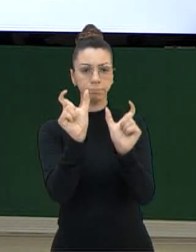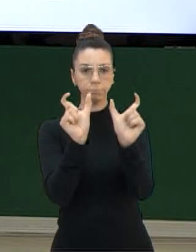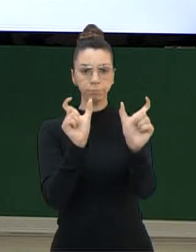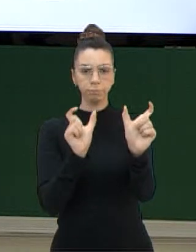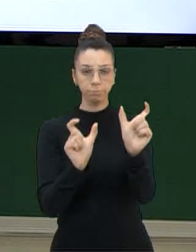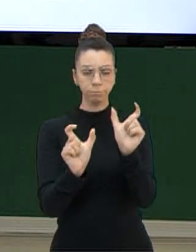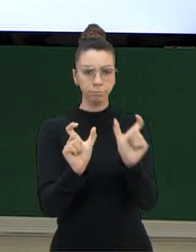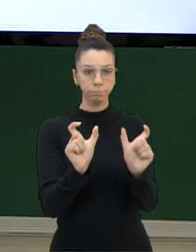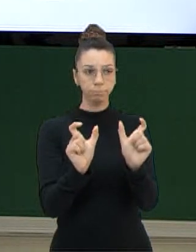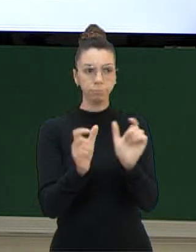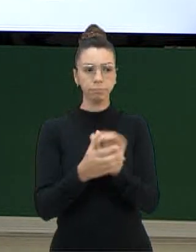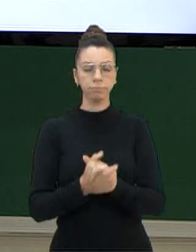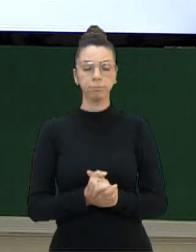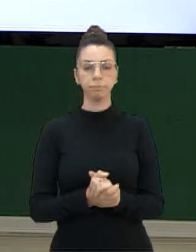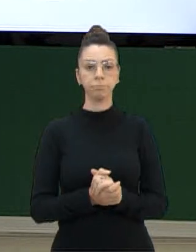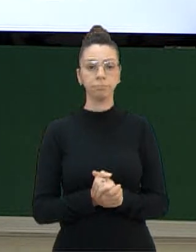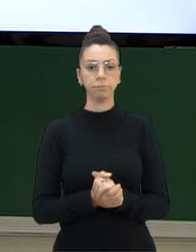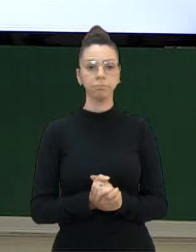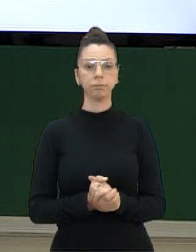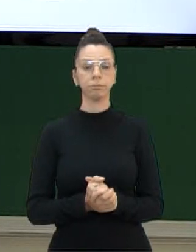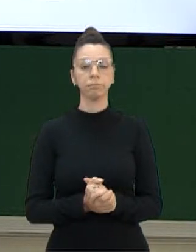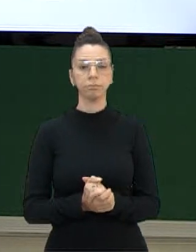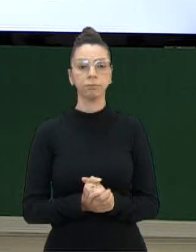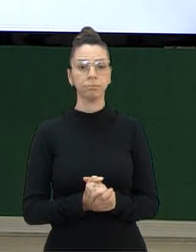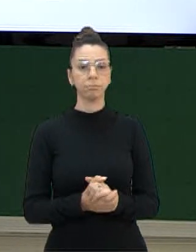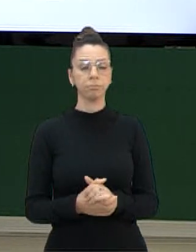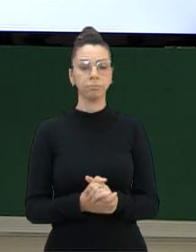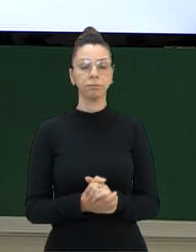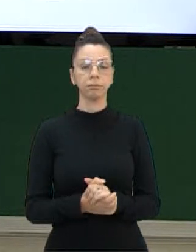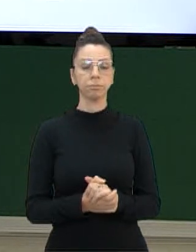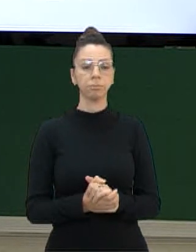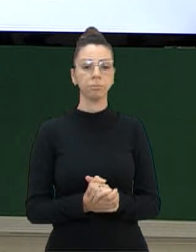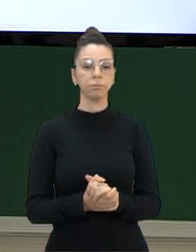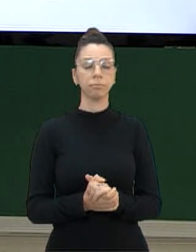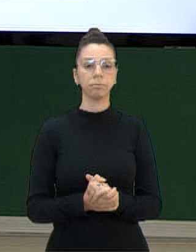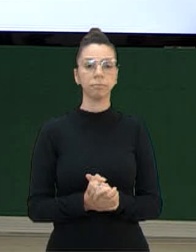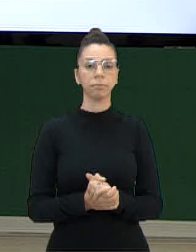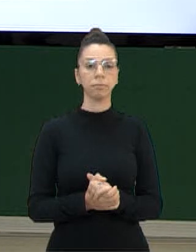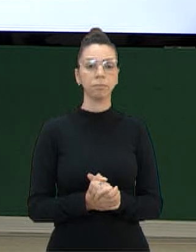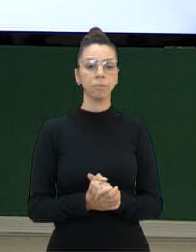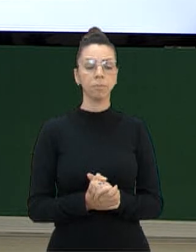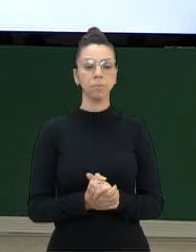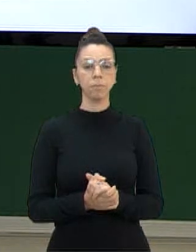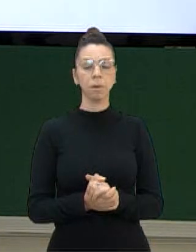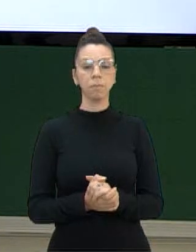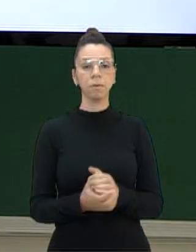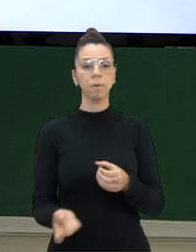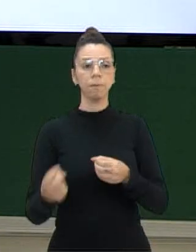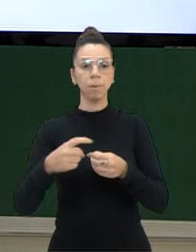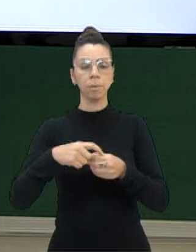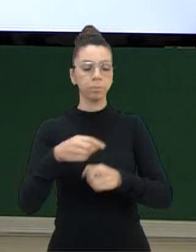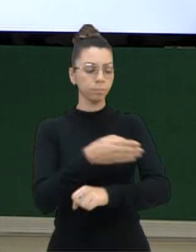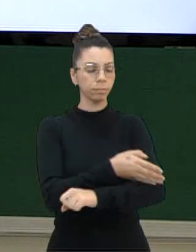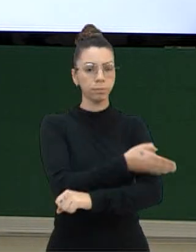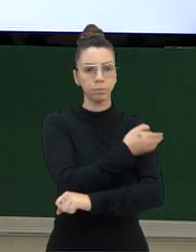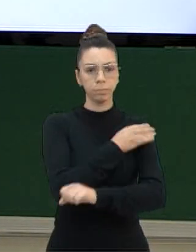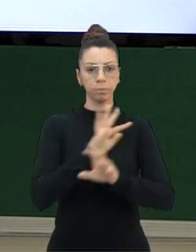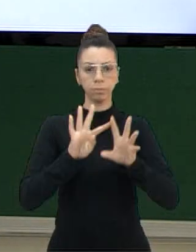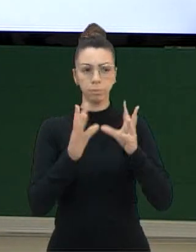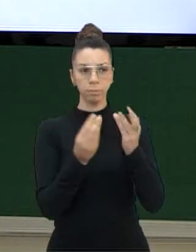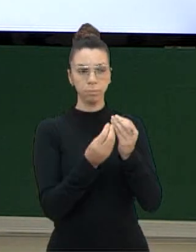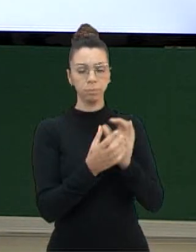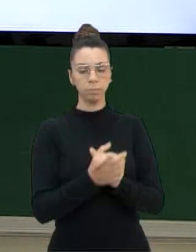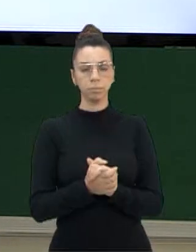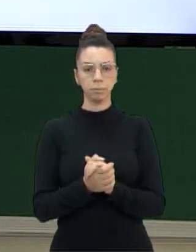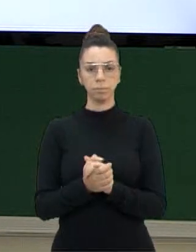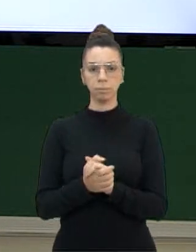madeira, força animal. Estamos voltando nessa sociedade chamada primitiva, perfeito? Pois bem, vamos à